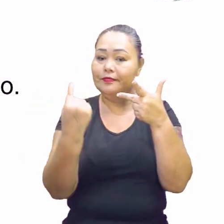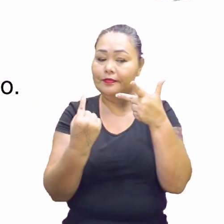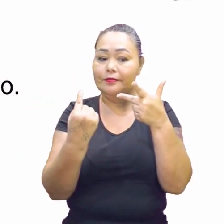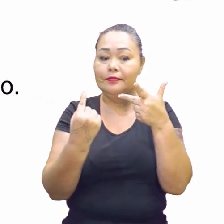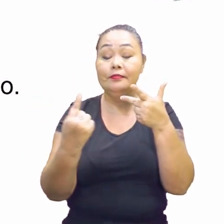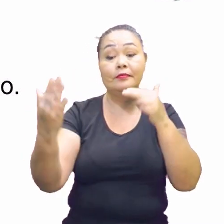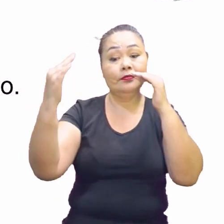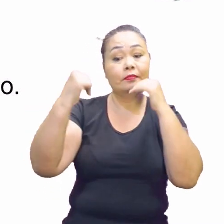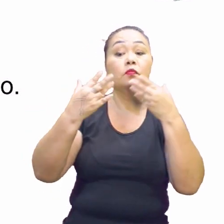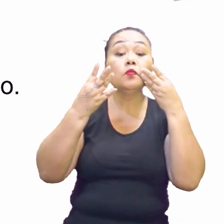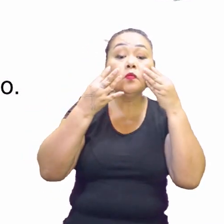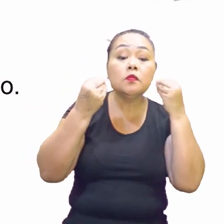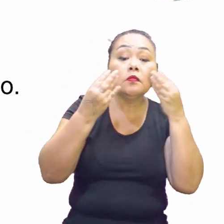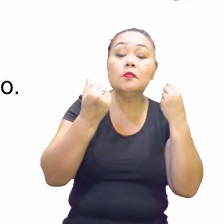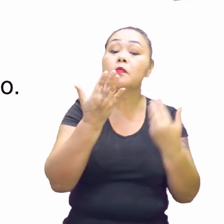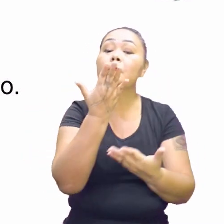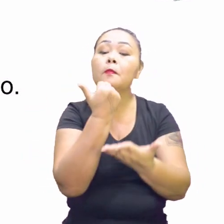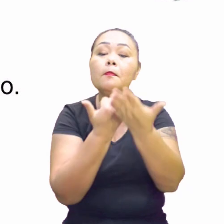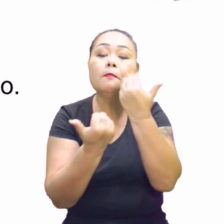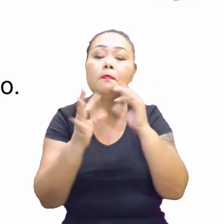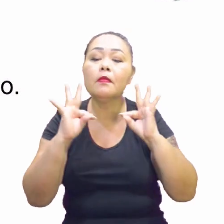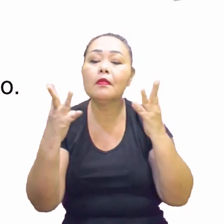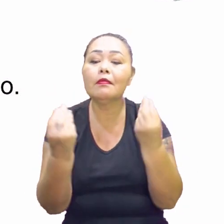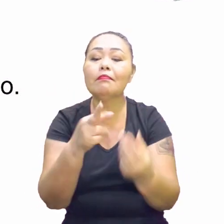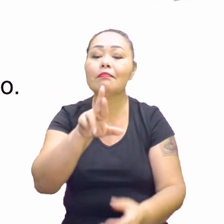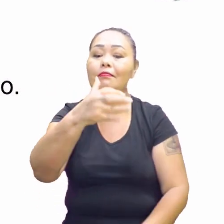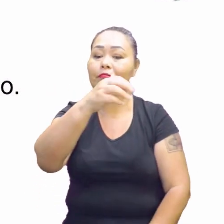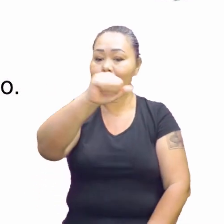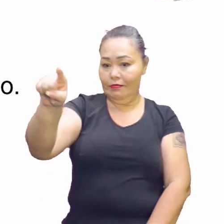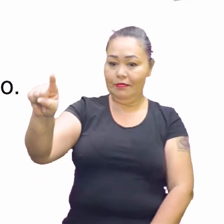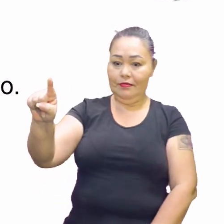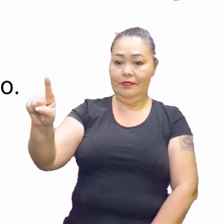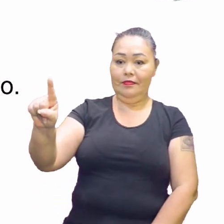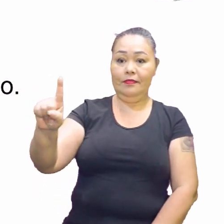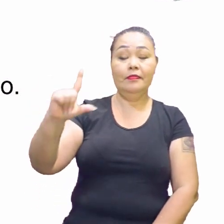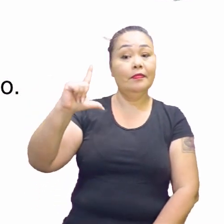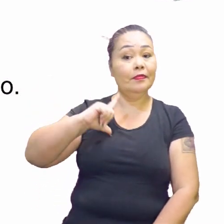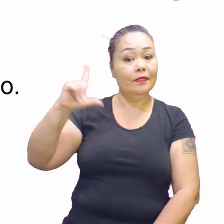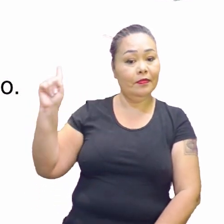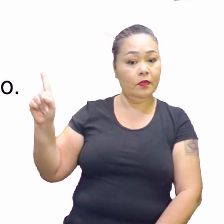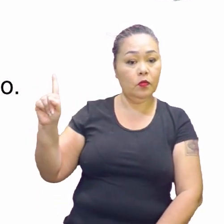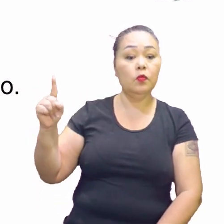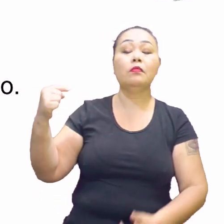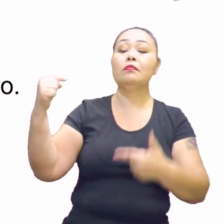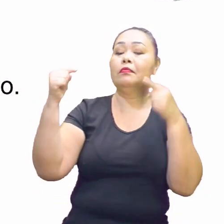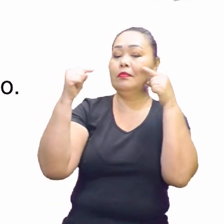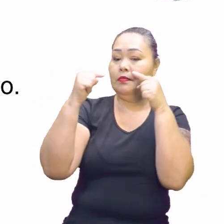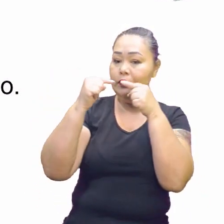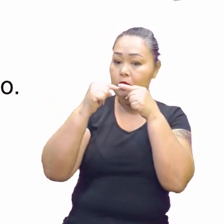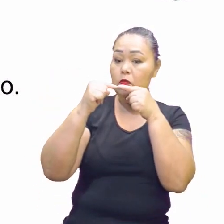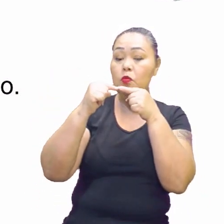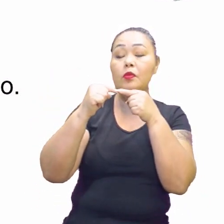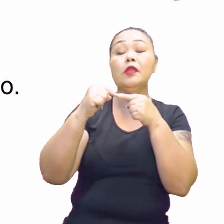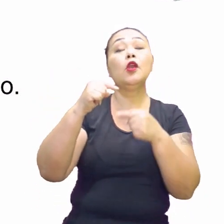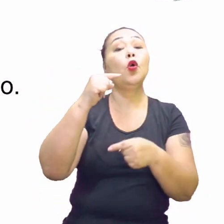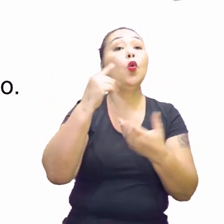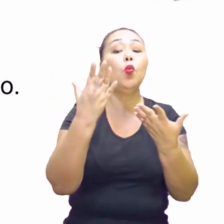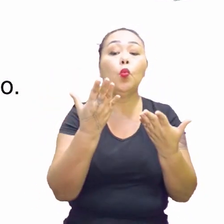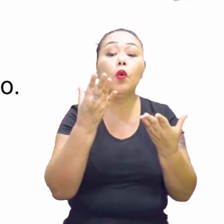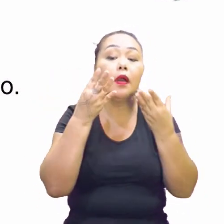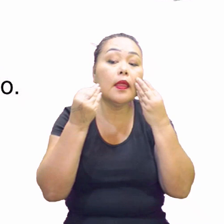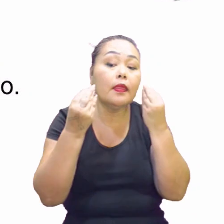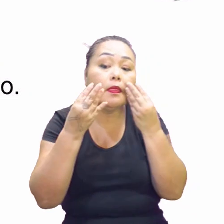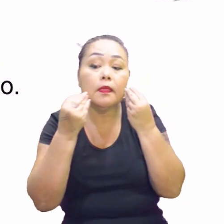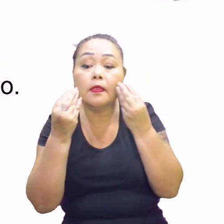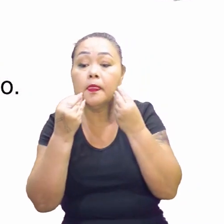singular. Os gatos comeram toda a ração. Nós temos aqui uma concordância. Os